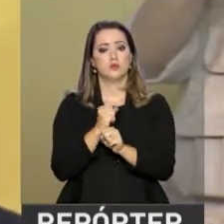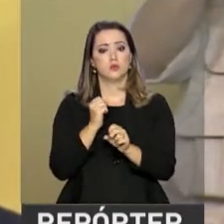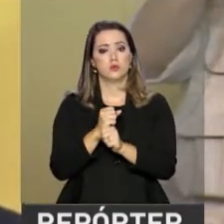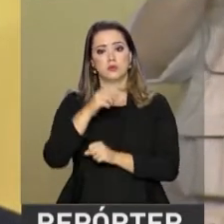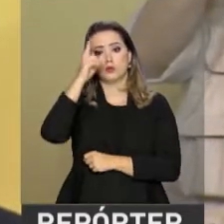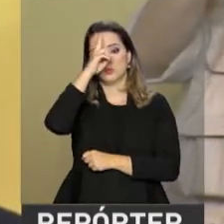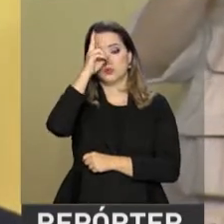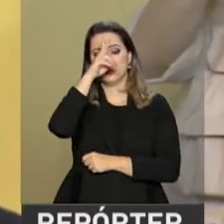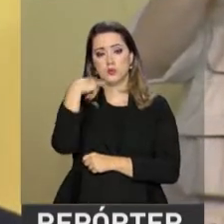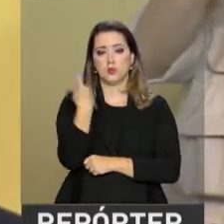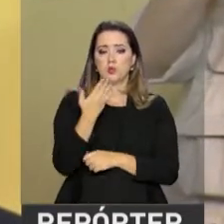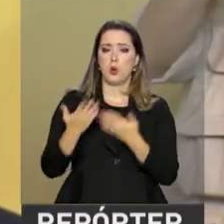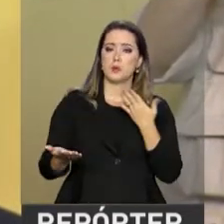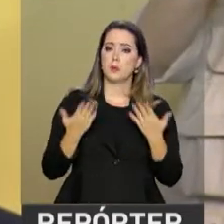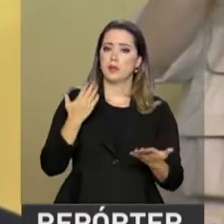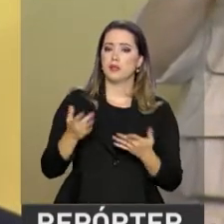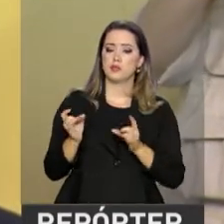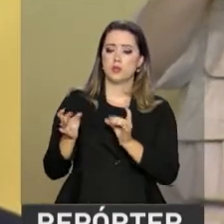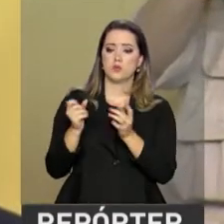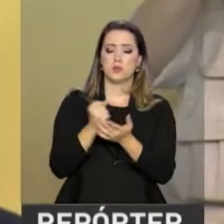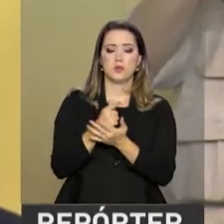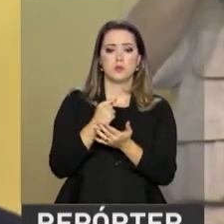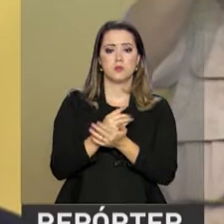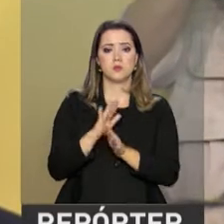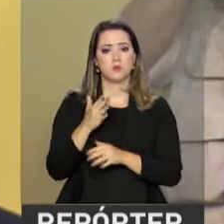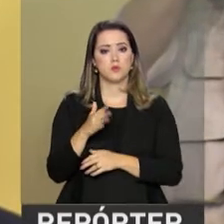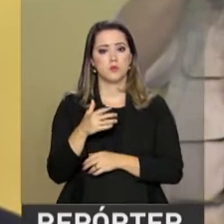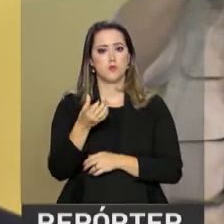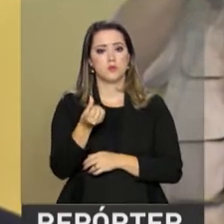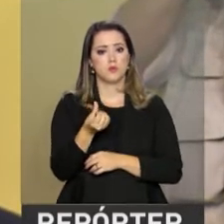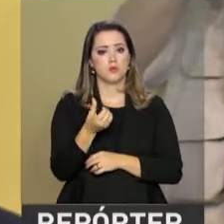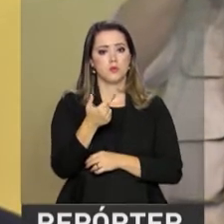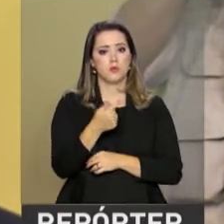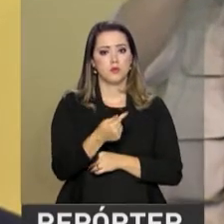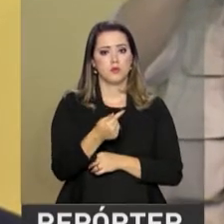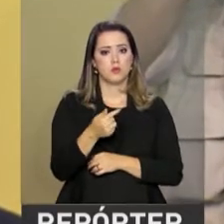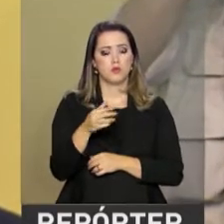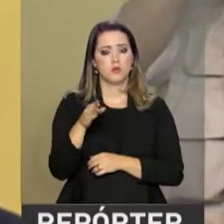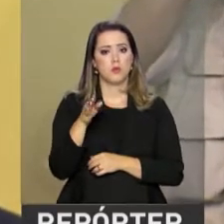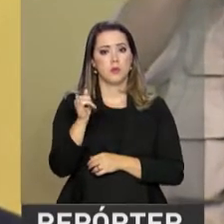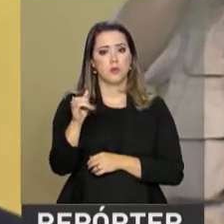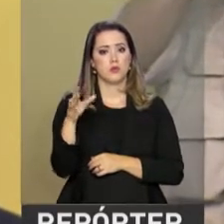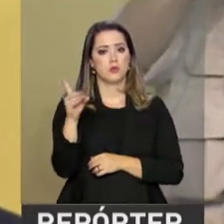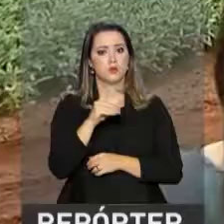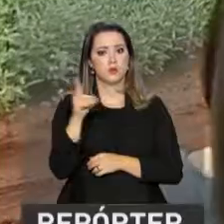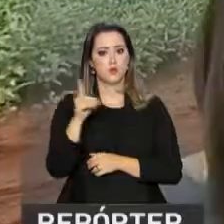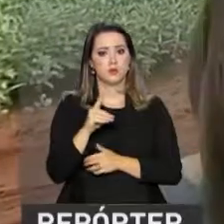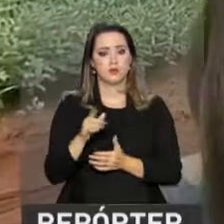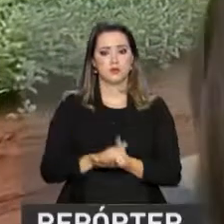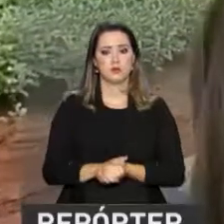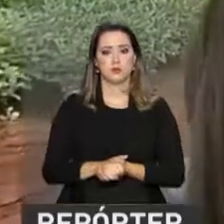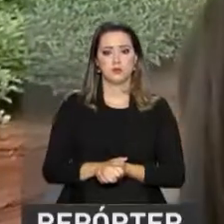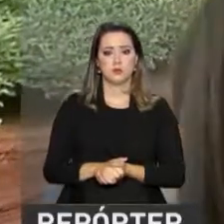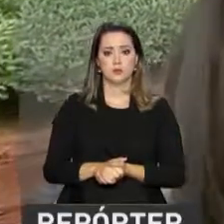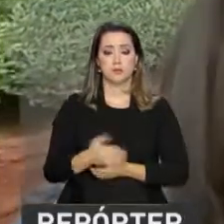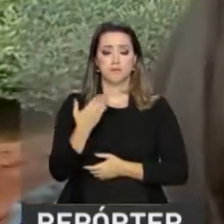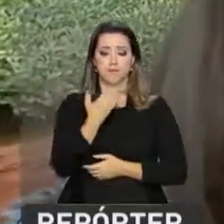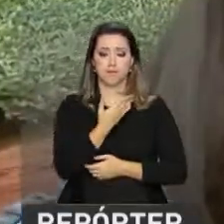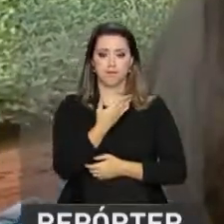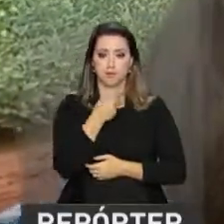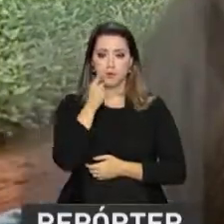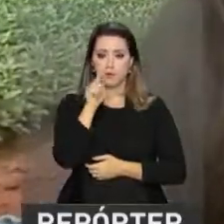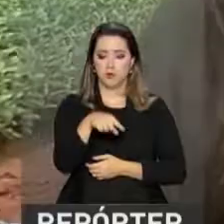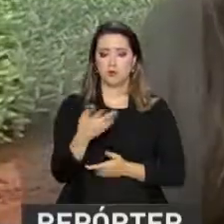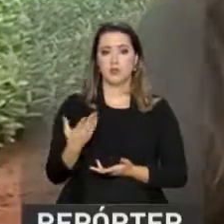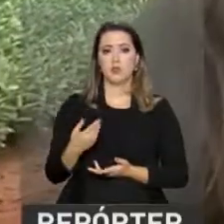nossa balança comercial de cerca de 67 bilhões de dólares. Para o seu Silomar, ter